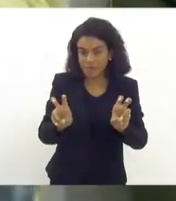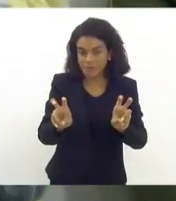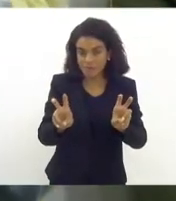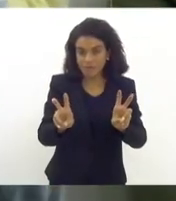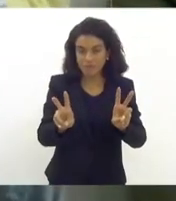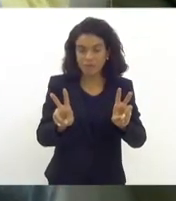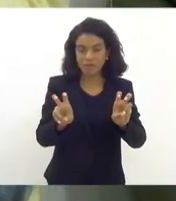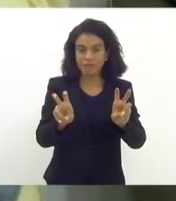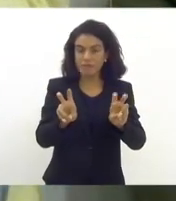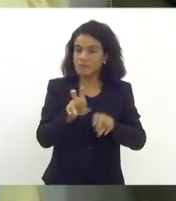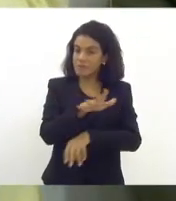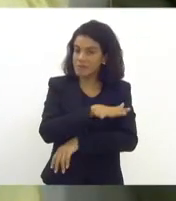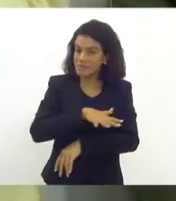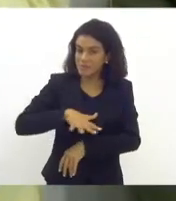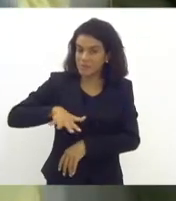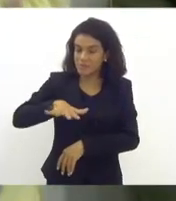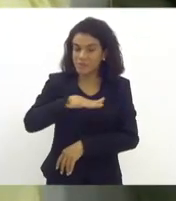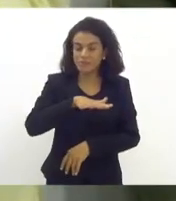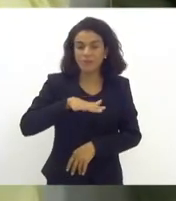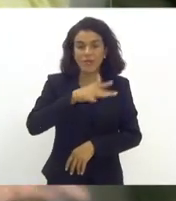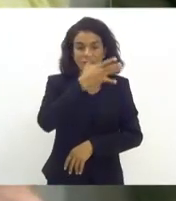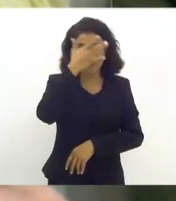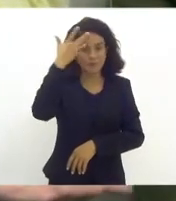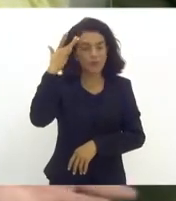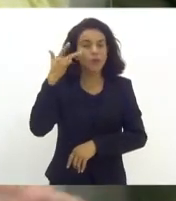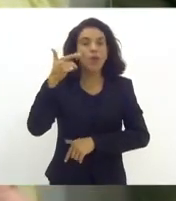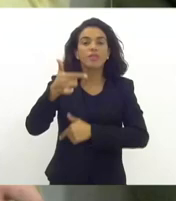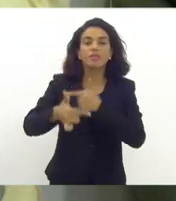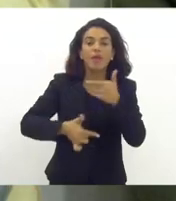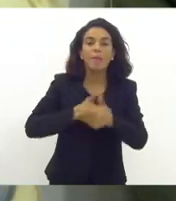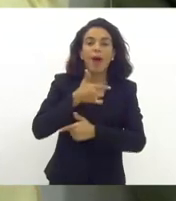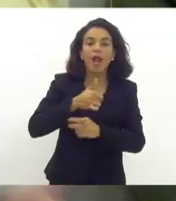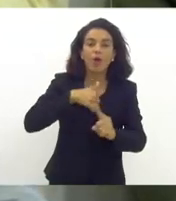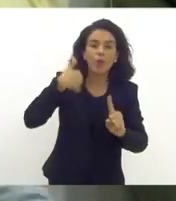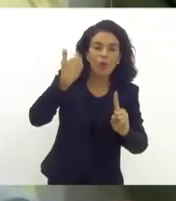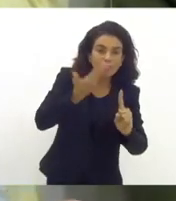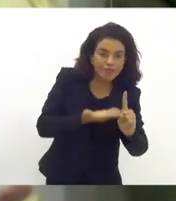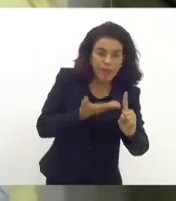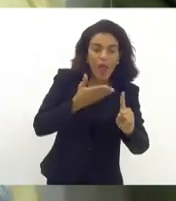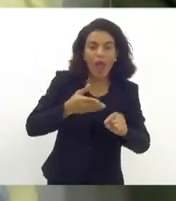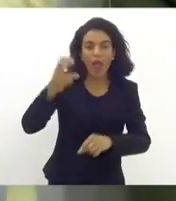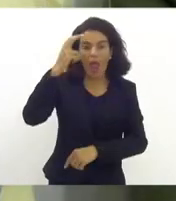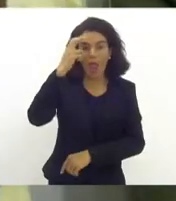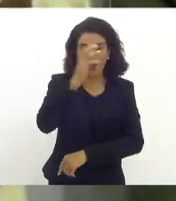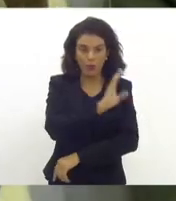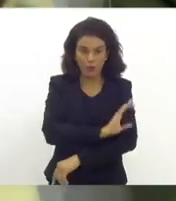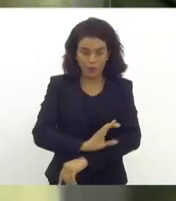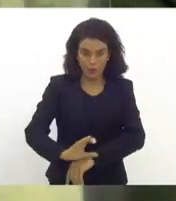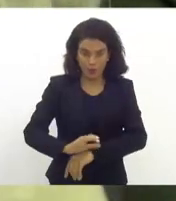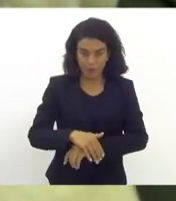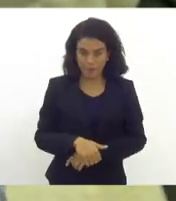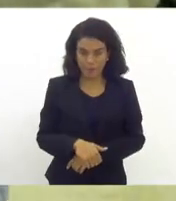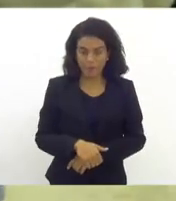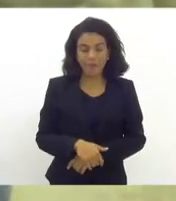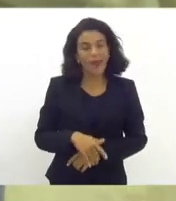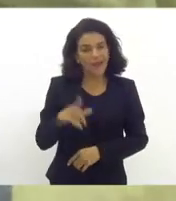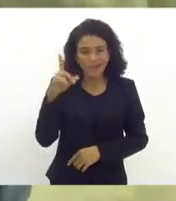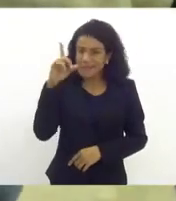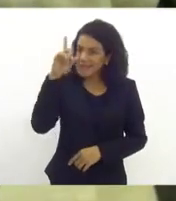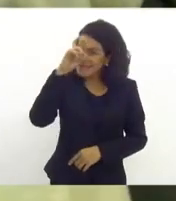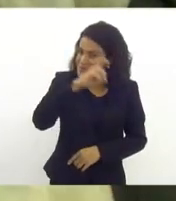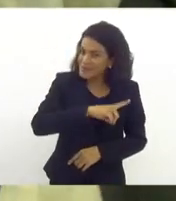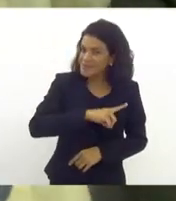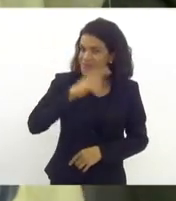a questão é que as pessoas são trabalhadores da cultura é isso que elas são ao longo do ano e é muito difícil que um trabalho